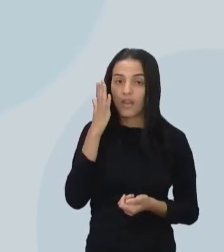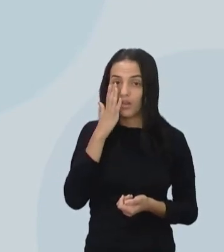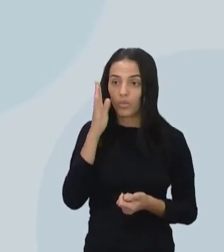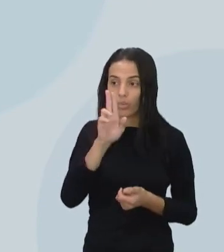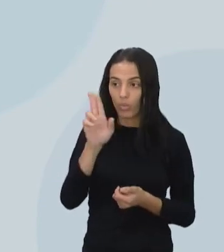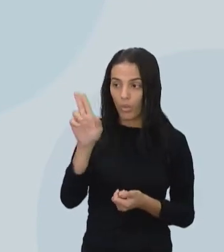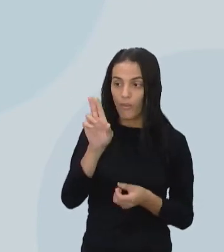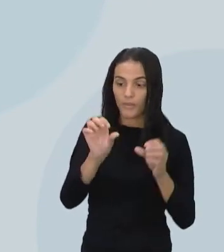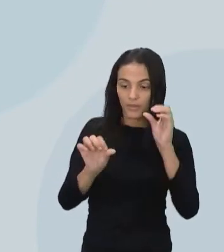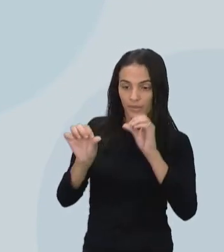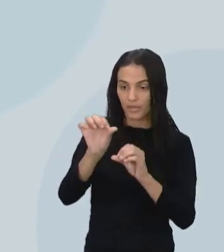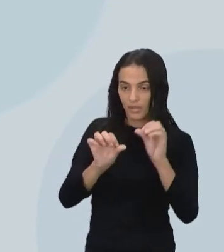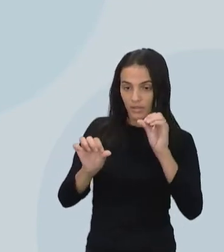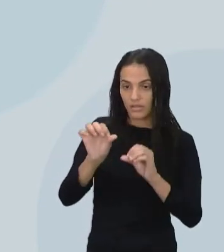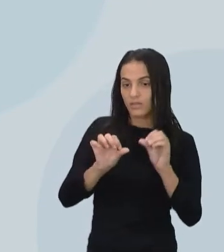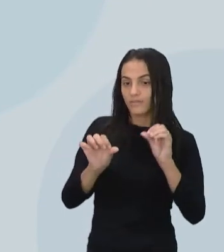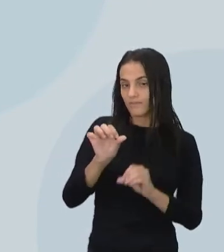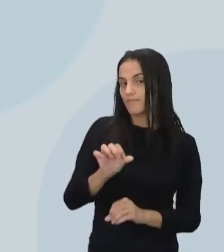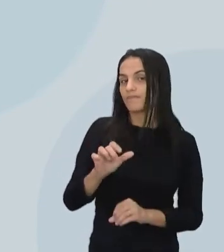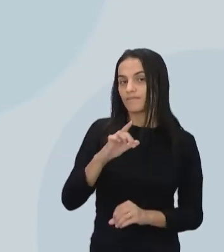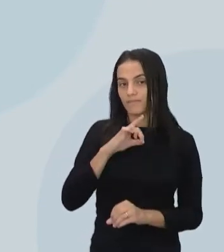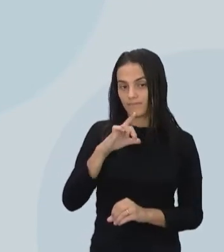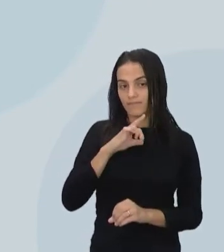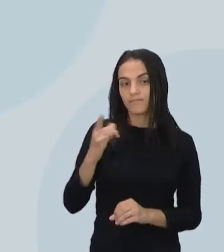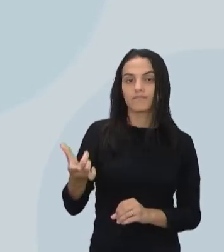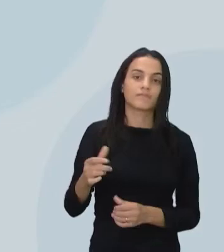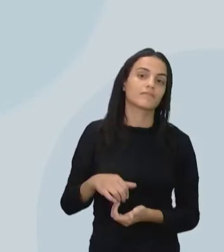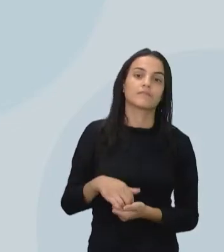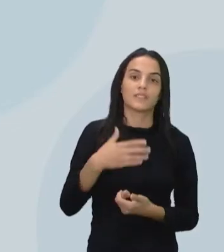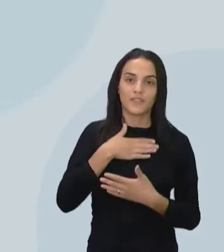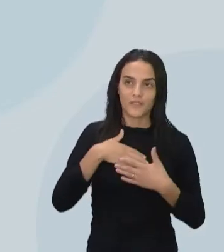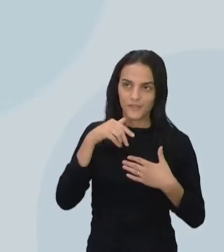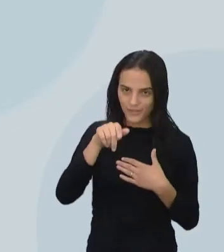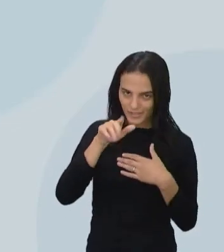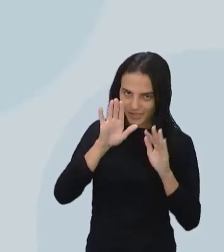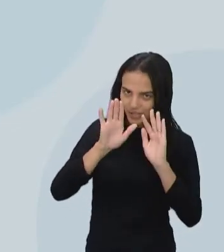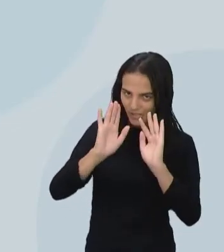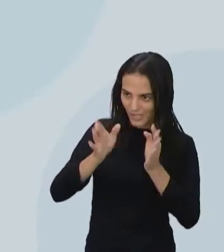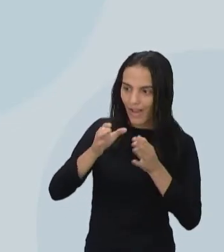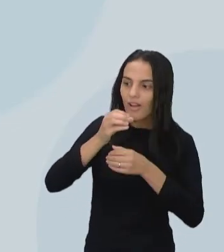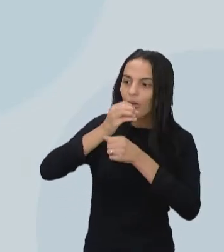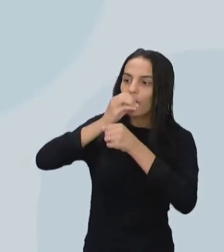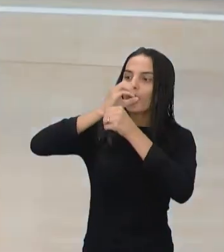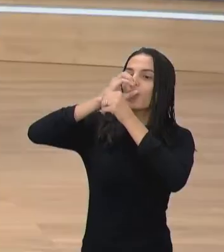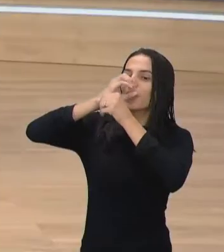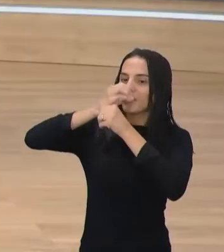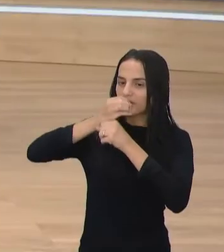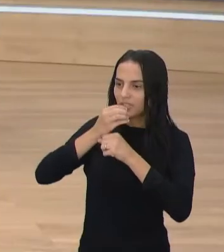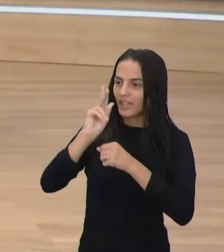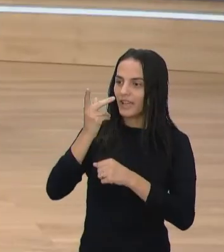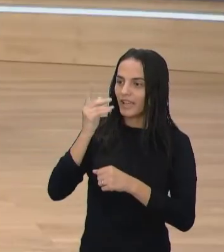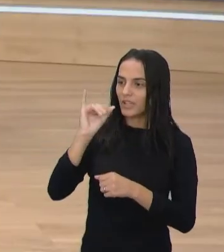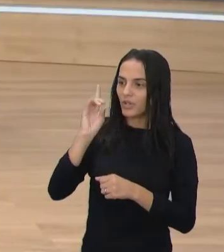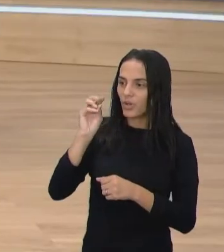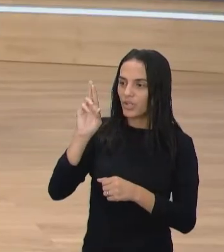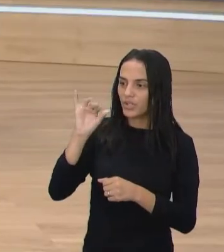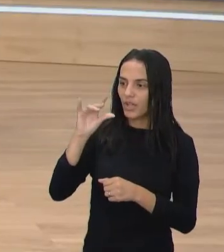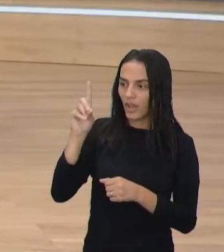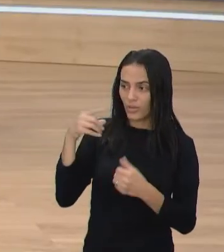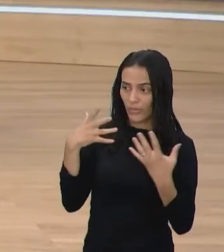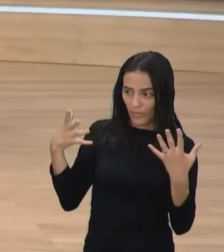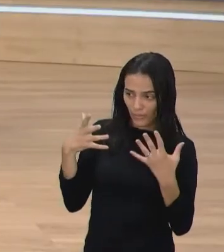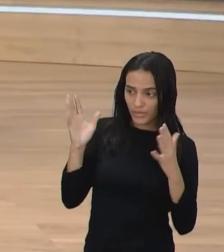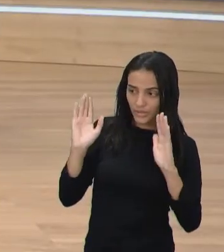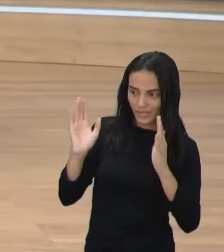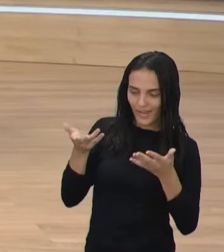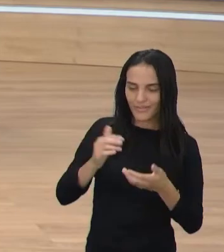é dióxido de hidrogênio? Se falar assim, você já bebeu dióxido de hidrogênio hoje? Do hidrogênio eu tinha uma noção bem factível,